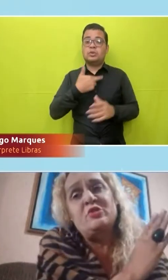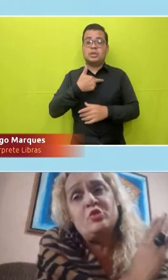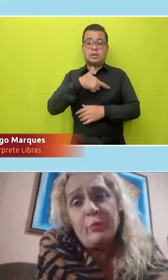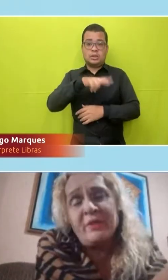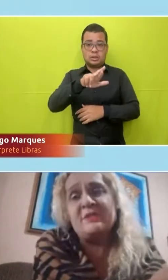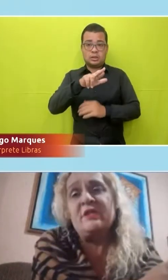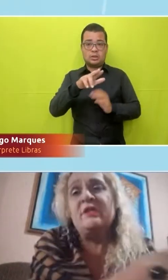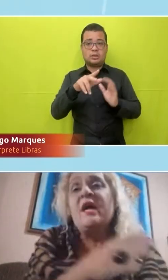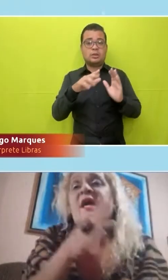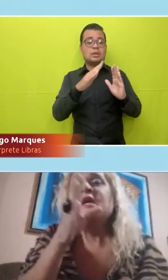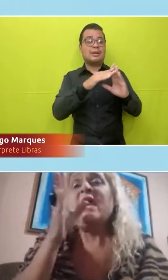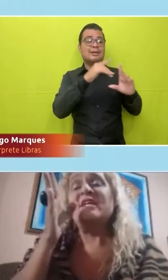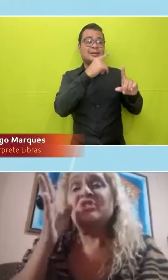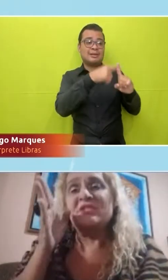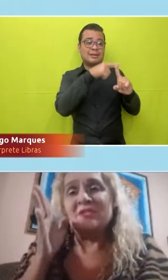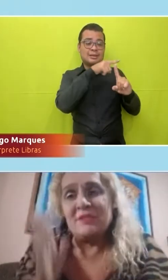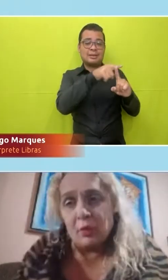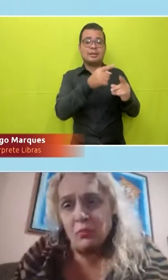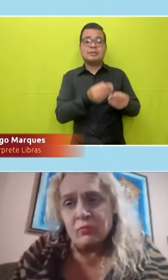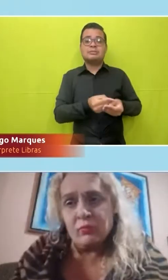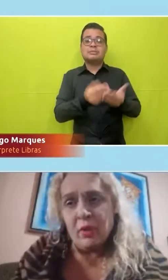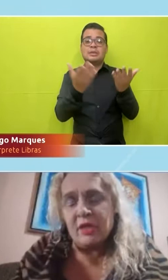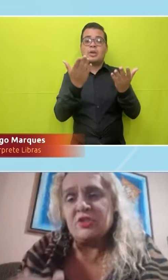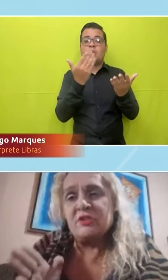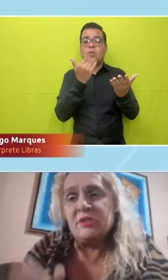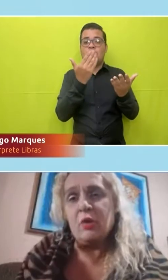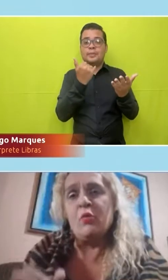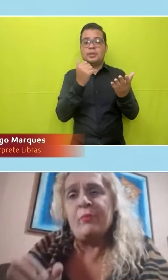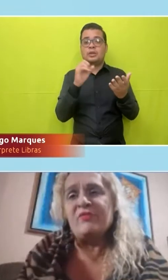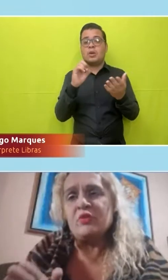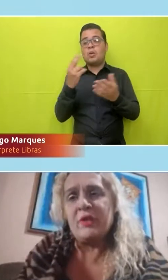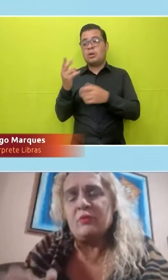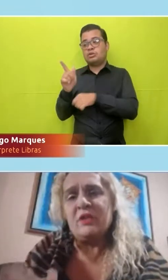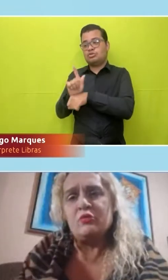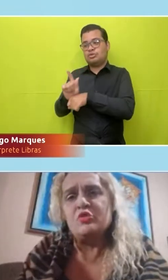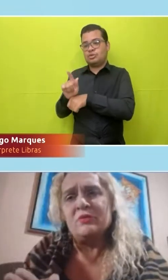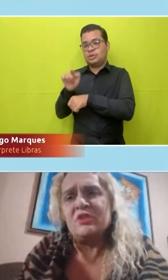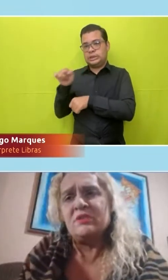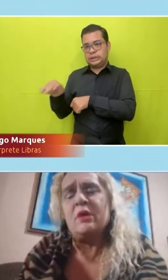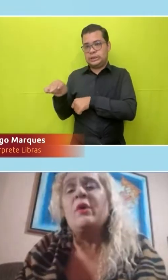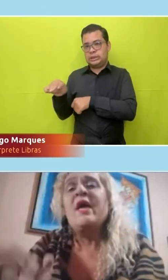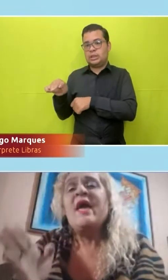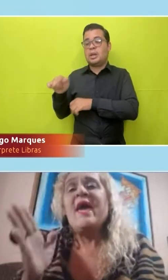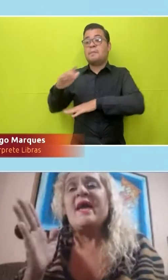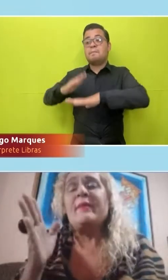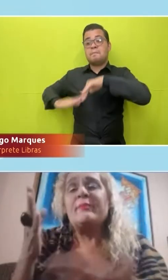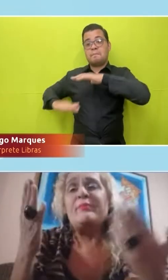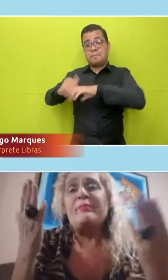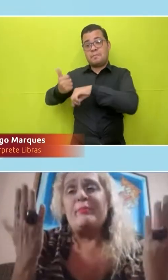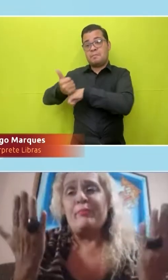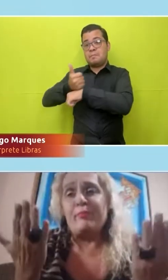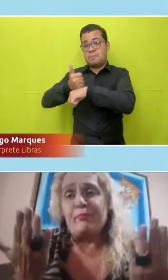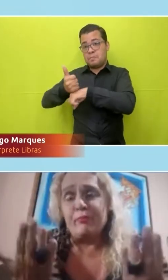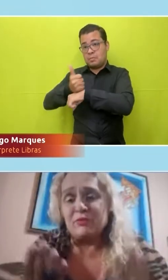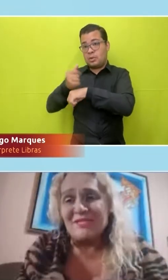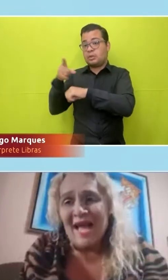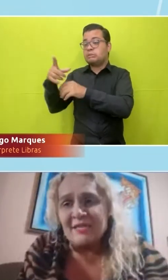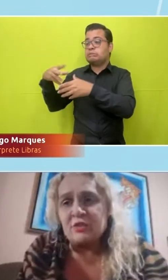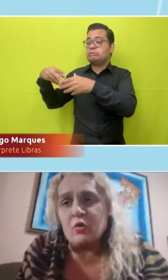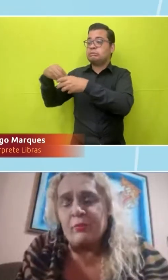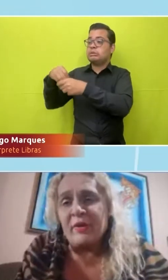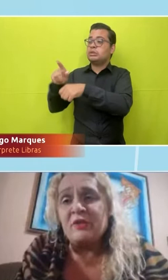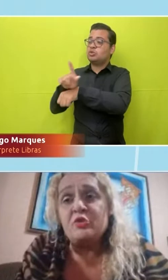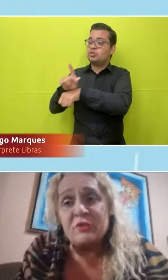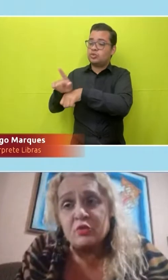distribuir sopa na esquina, e a gestão. A gestão, um profissional dentro de uma gestão, é buscar